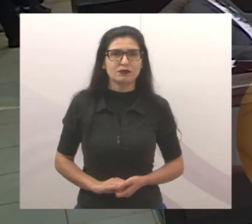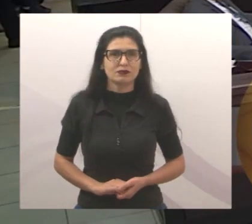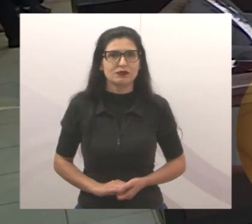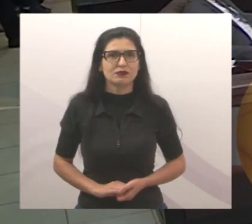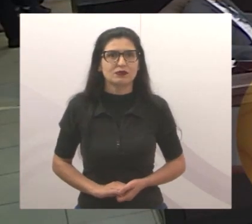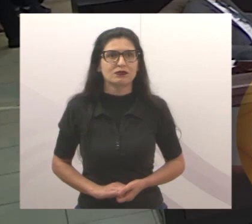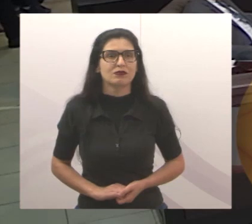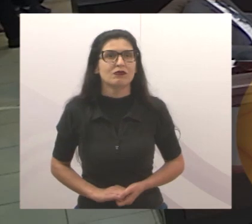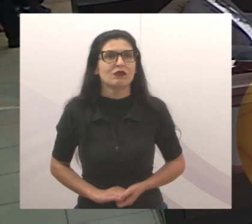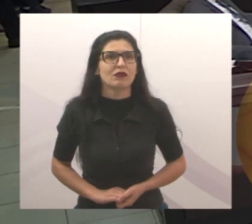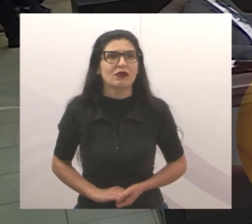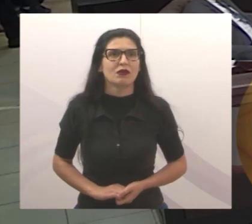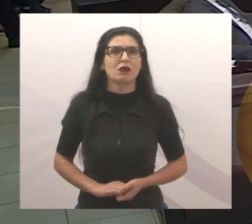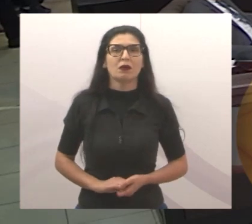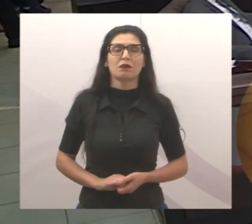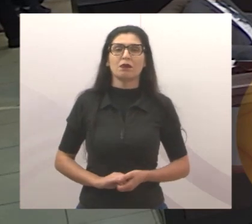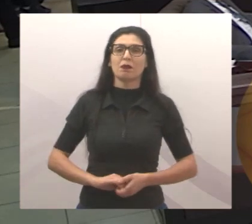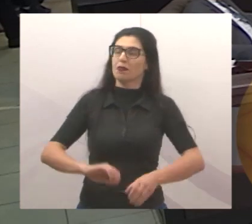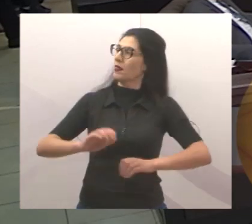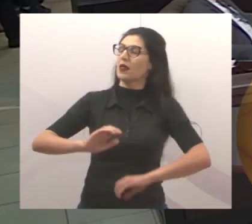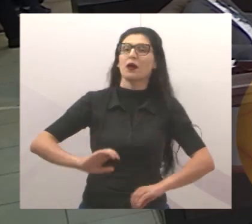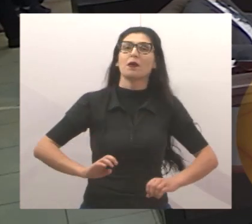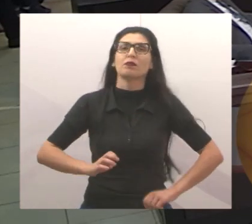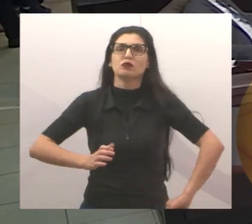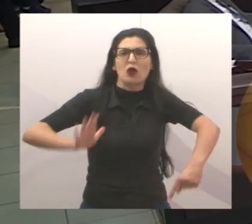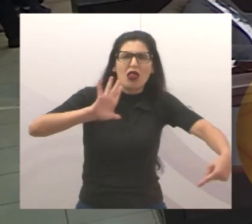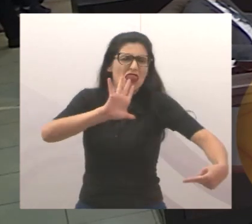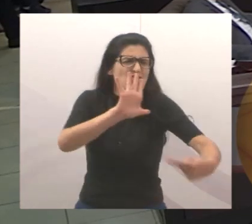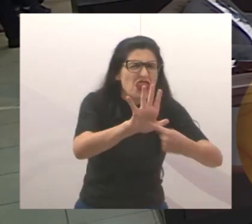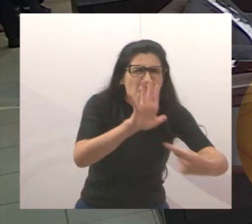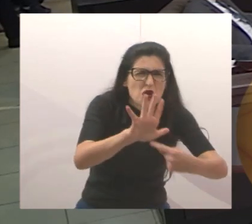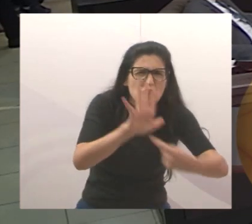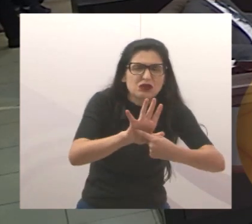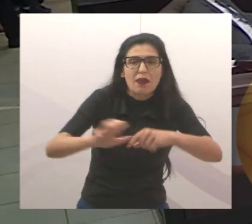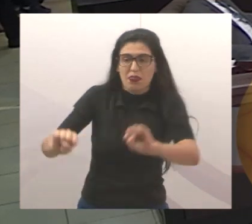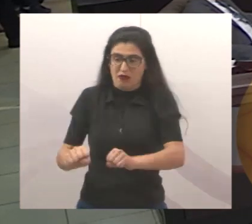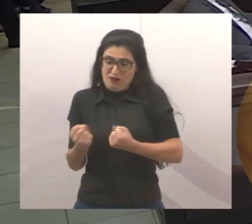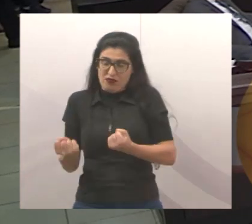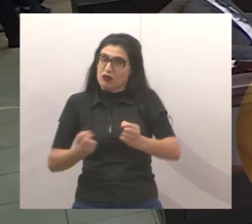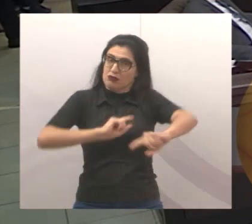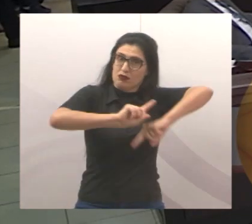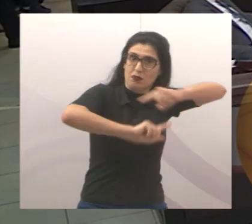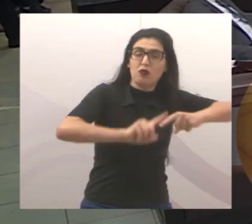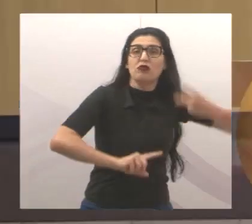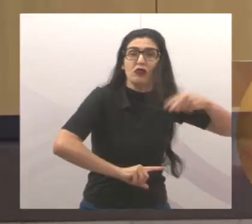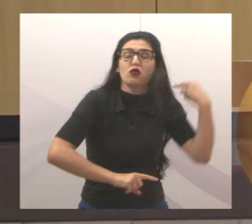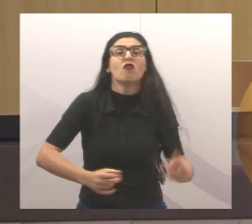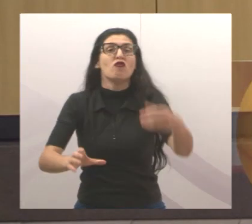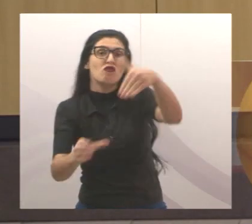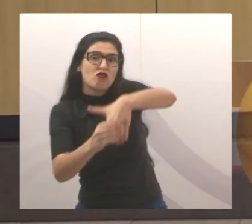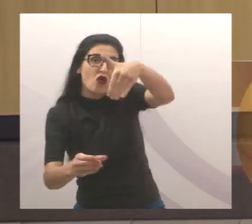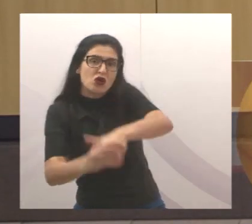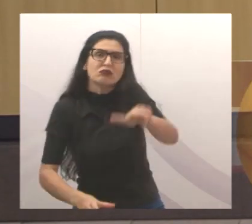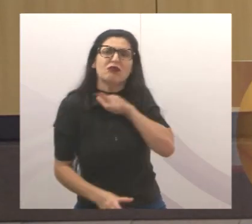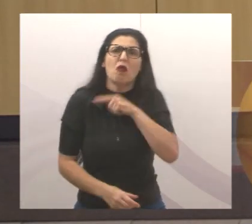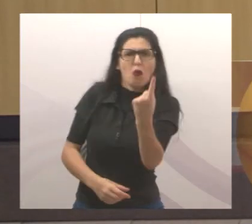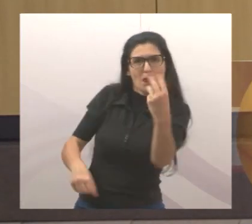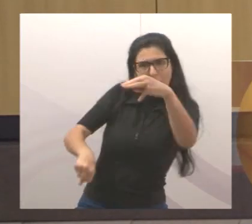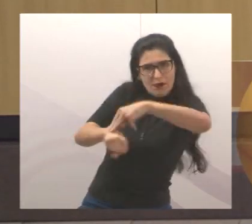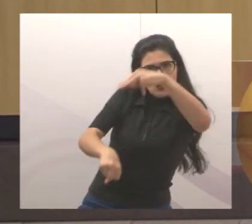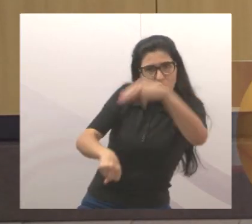O rito é só a apresentação da denúncia, a defesa, depois os vereadores, na hora do voto, têm 1 minuto para